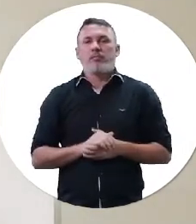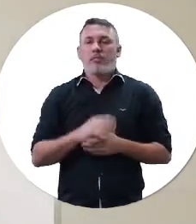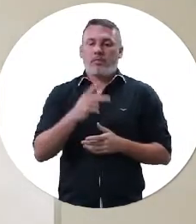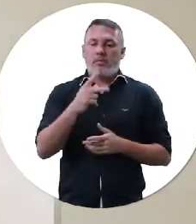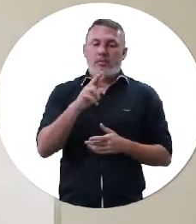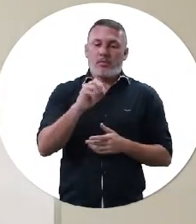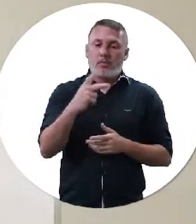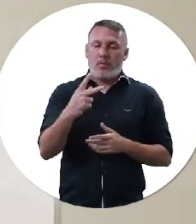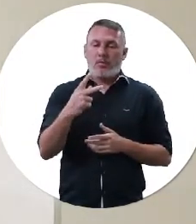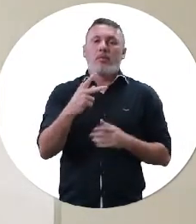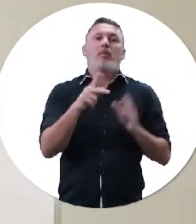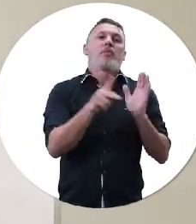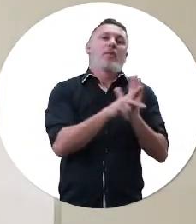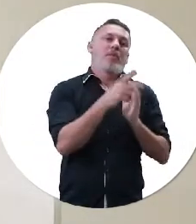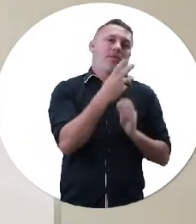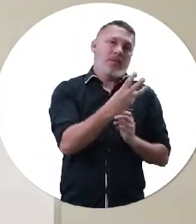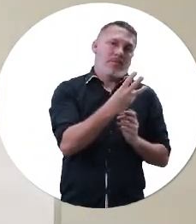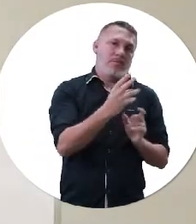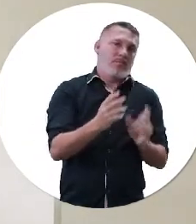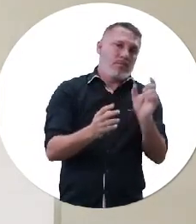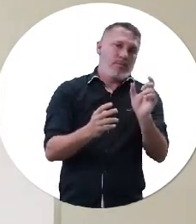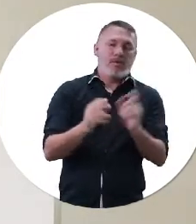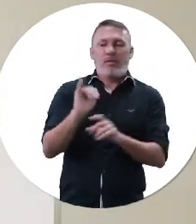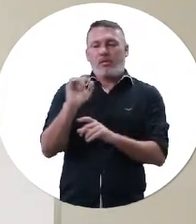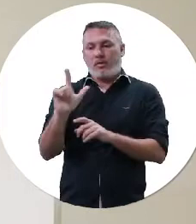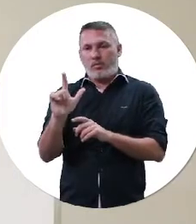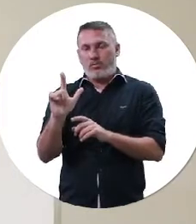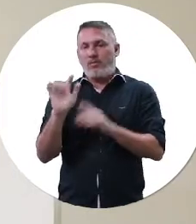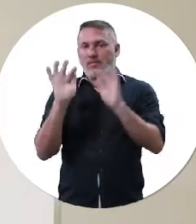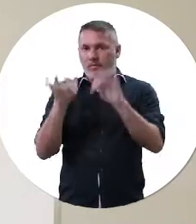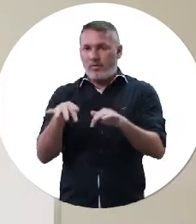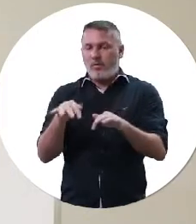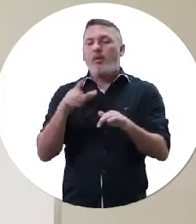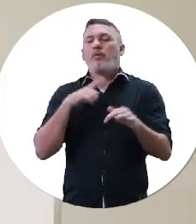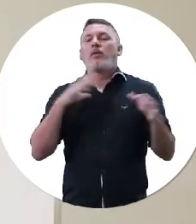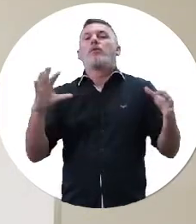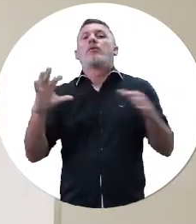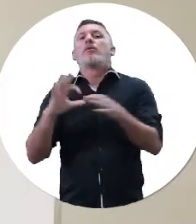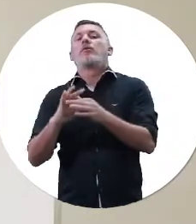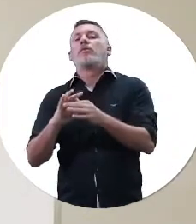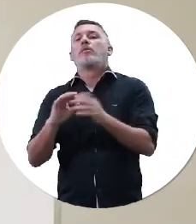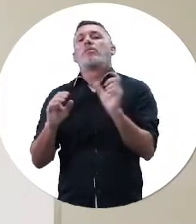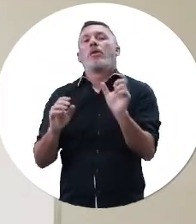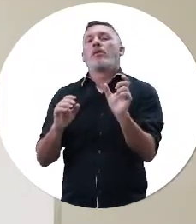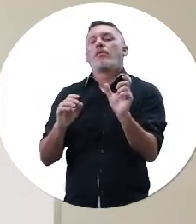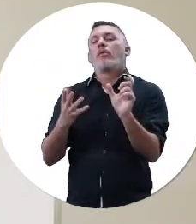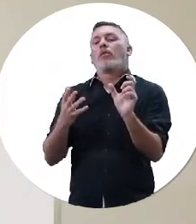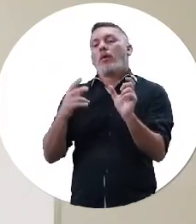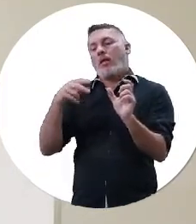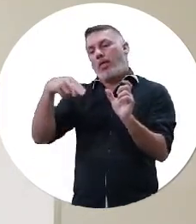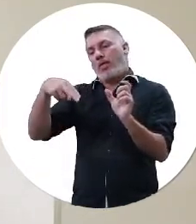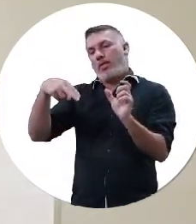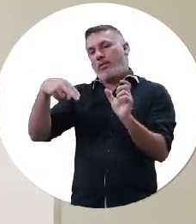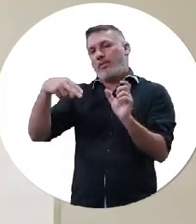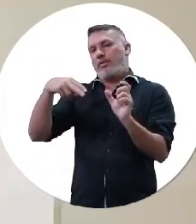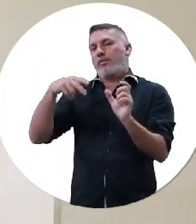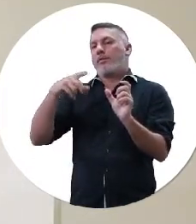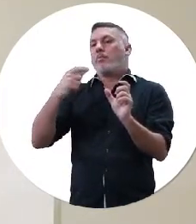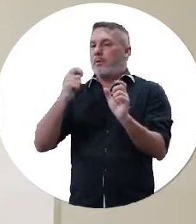precisa identificar N-propil. Prefixo de 2 carbonos,